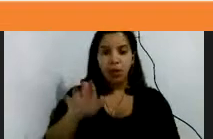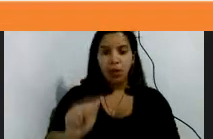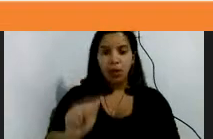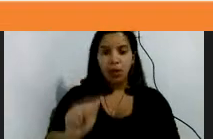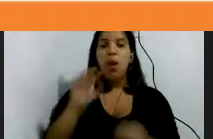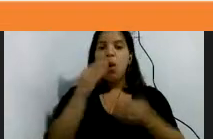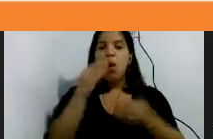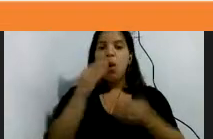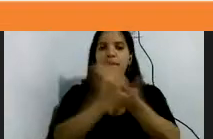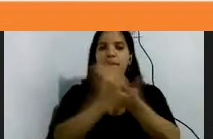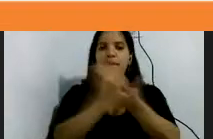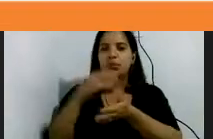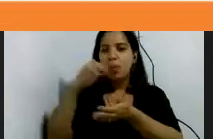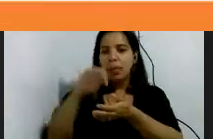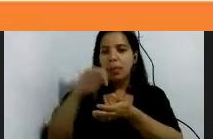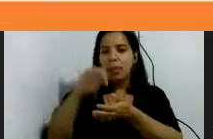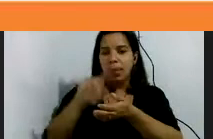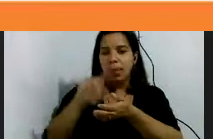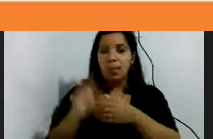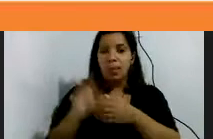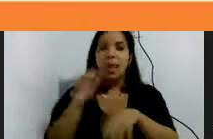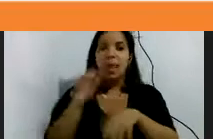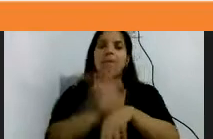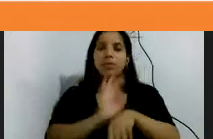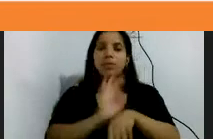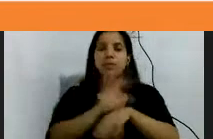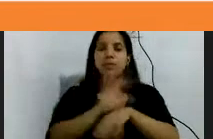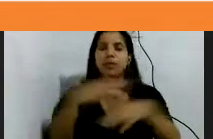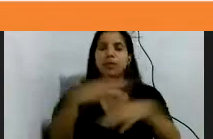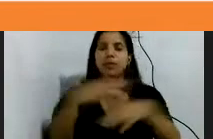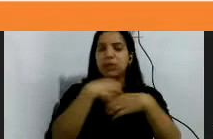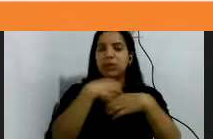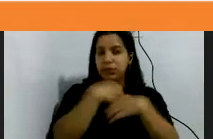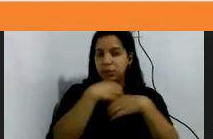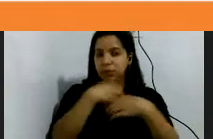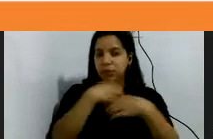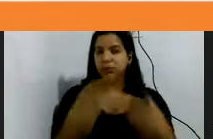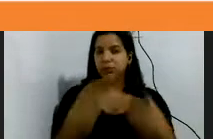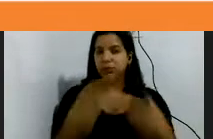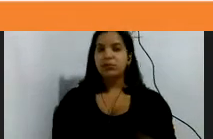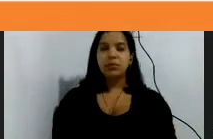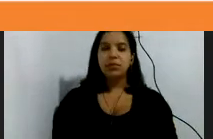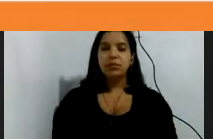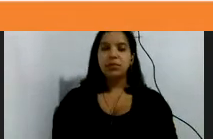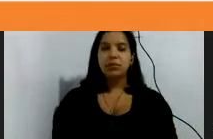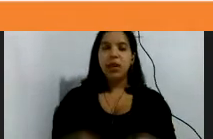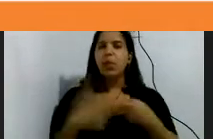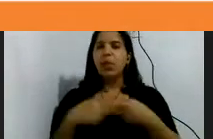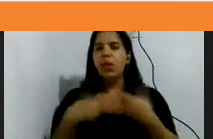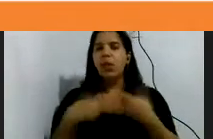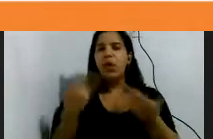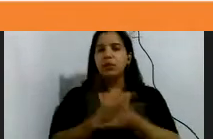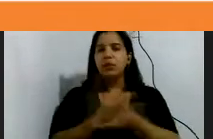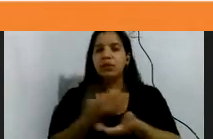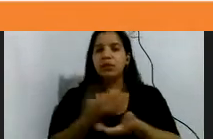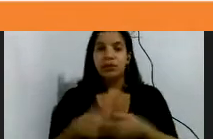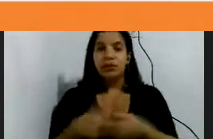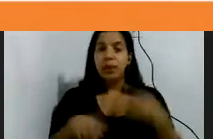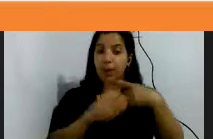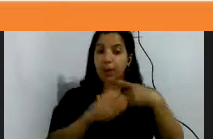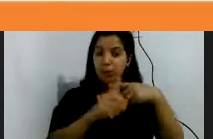complemento. Então, são aquelas hemácias que estão sensibilizadas. Então, quais são as causas de Coombs direto